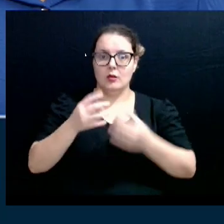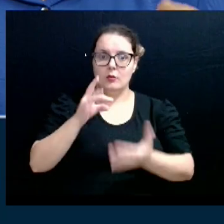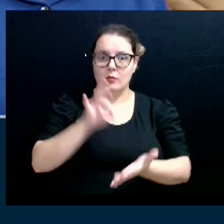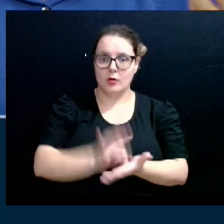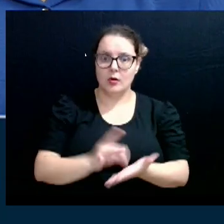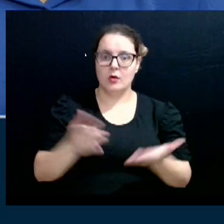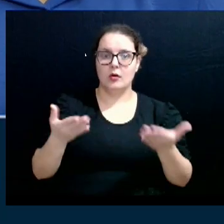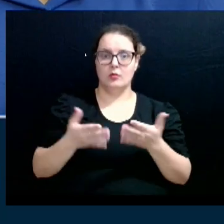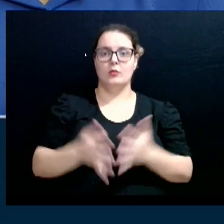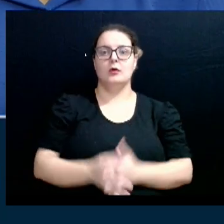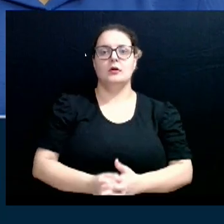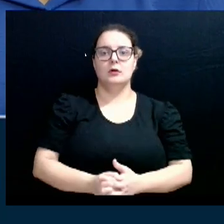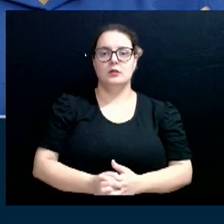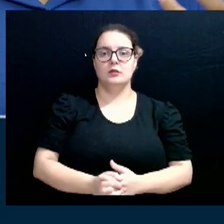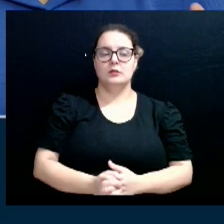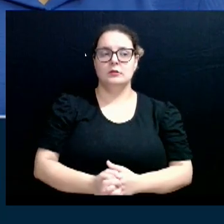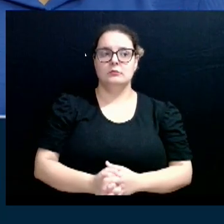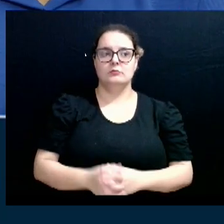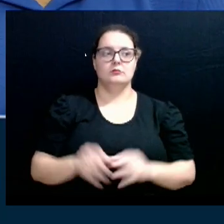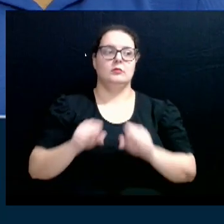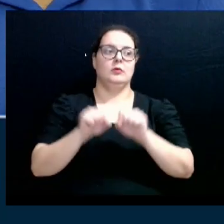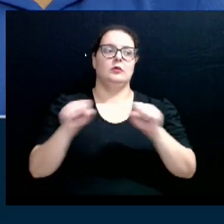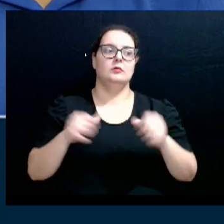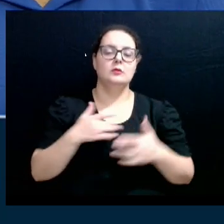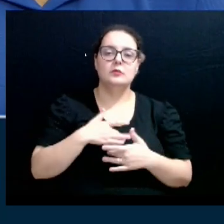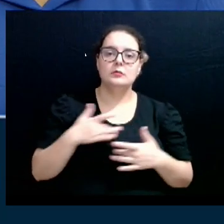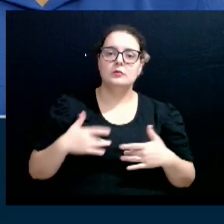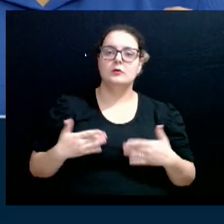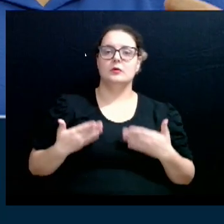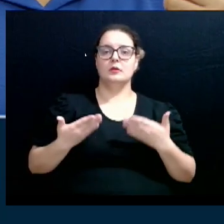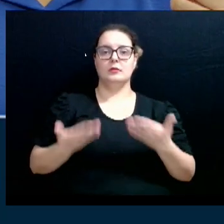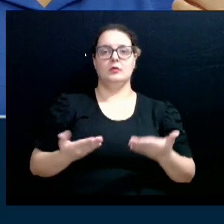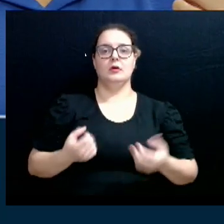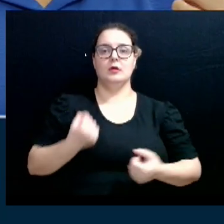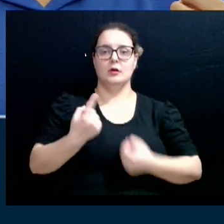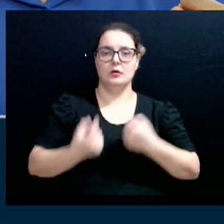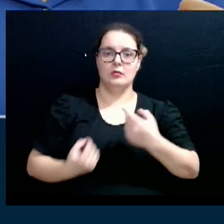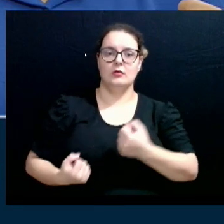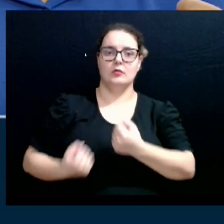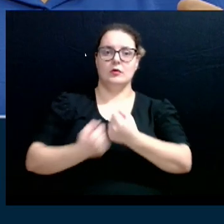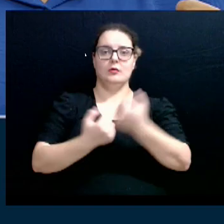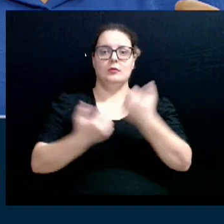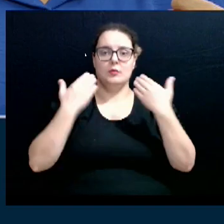O sistema de saúde oferece algum apoio psicológico? Essas mulheres, elas